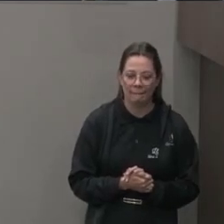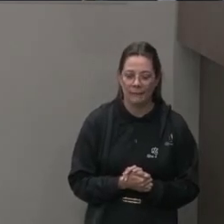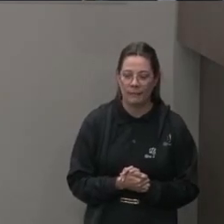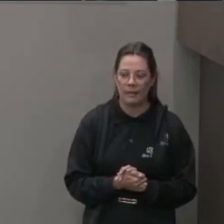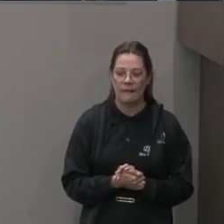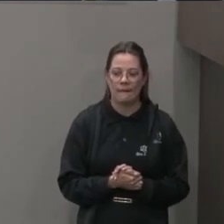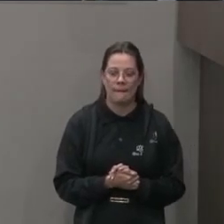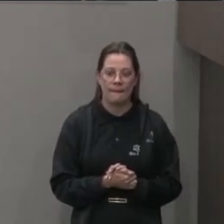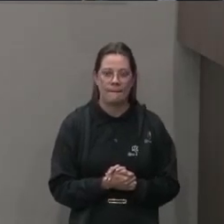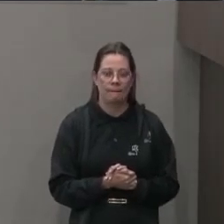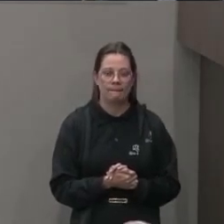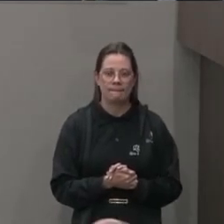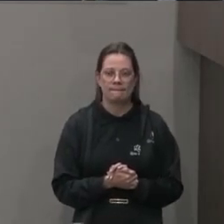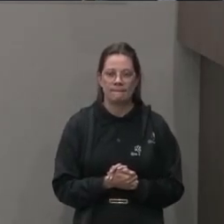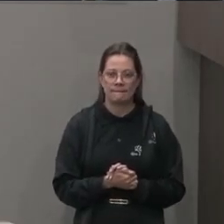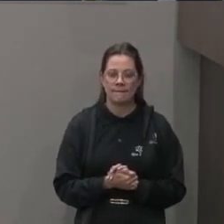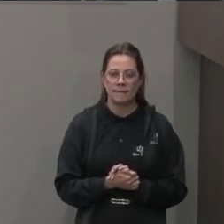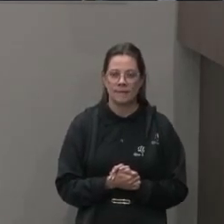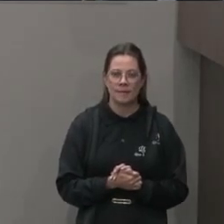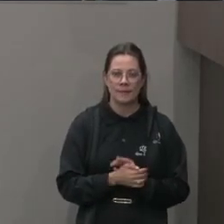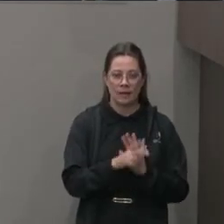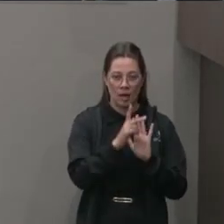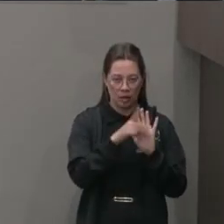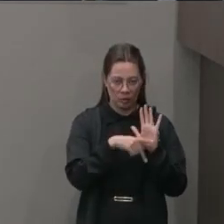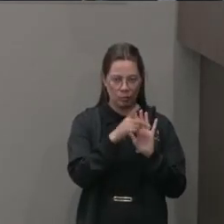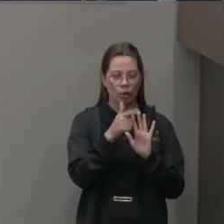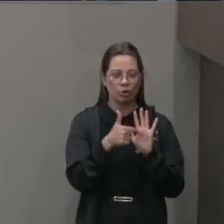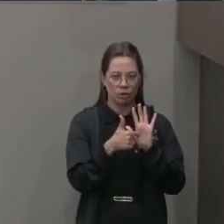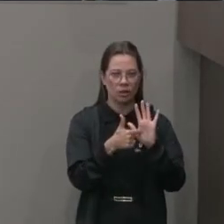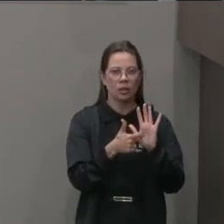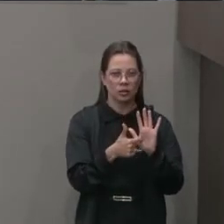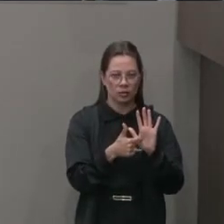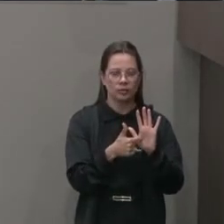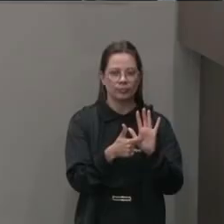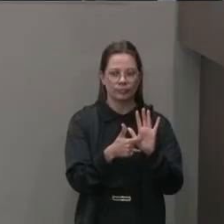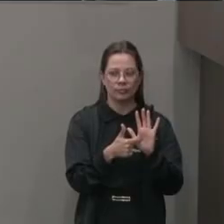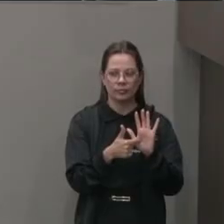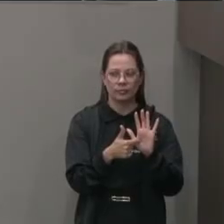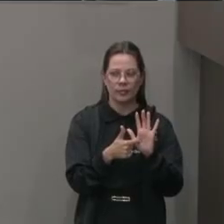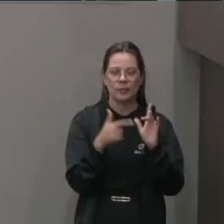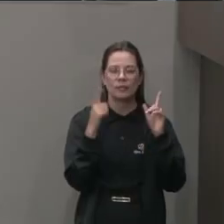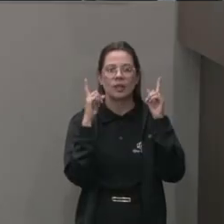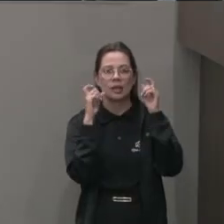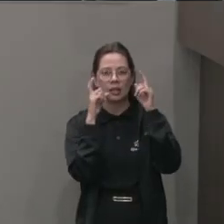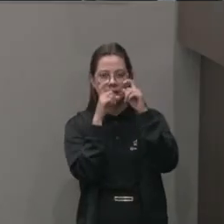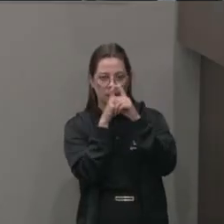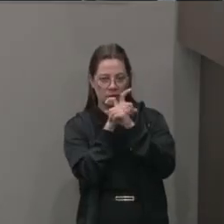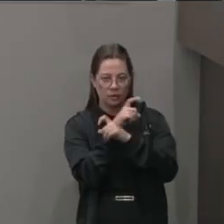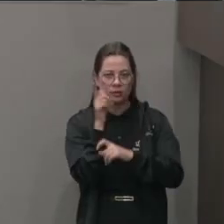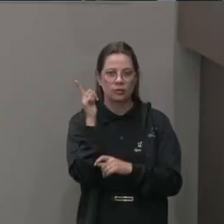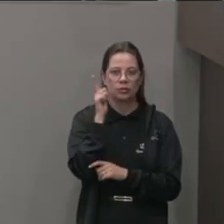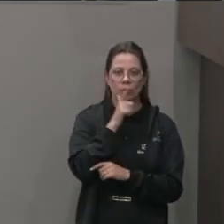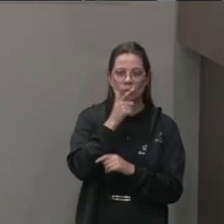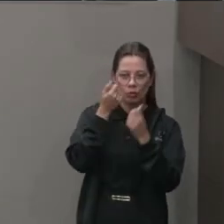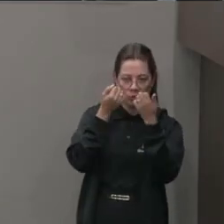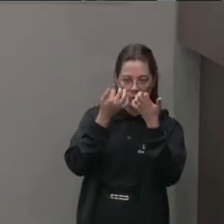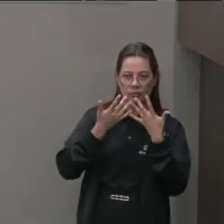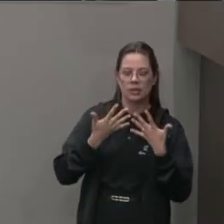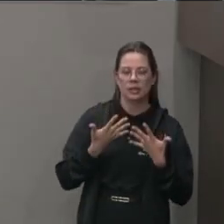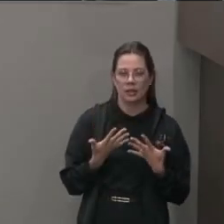Esse projeto realmente é meio difícil de você falar sobre